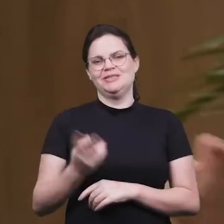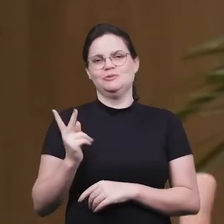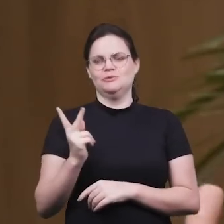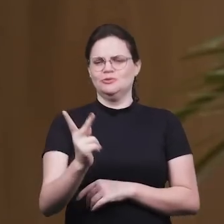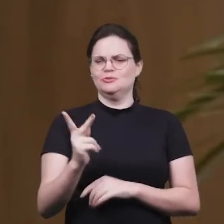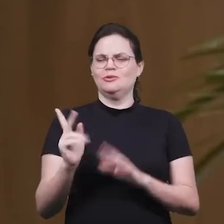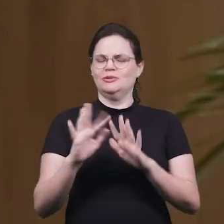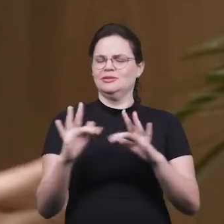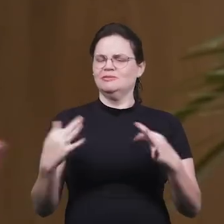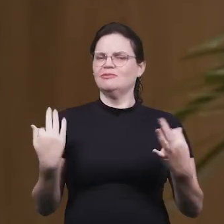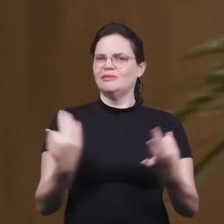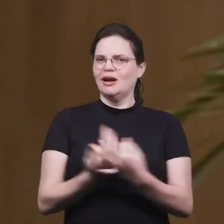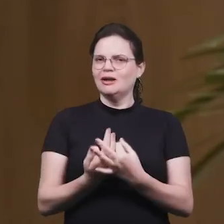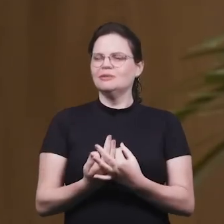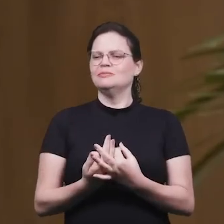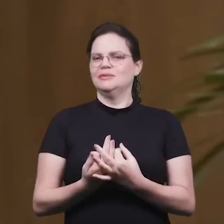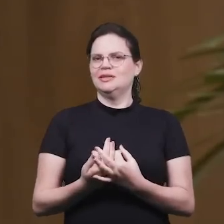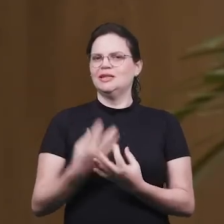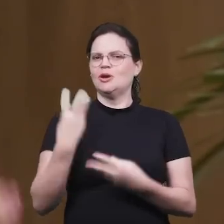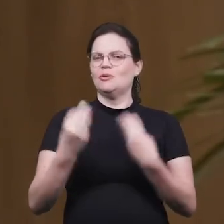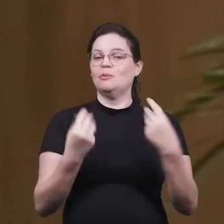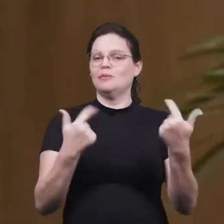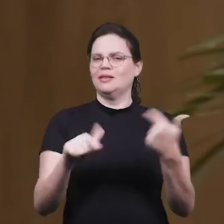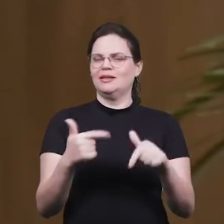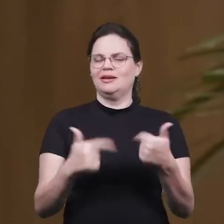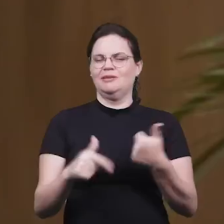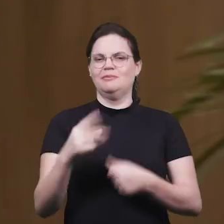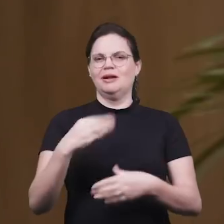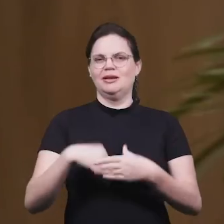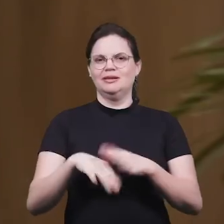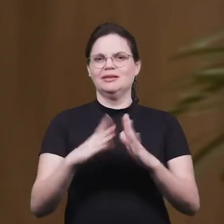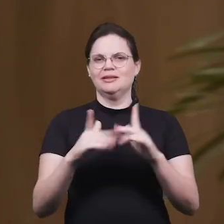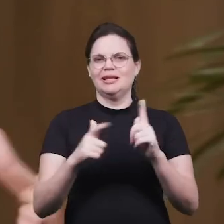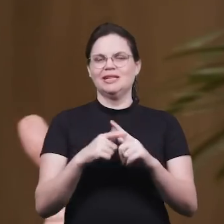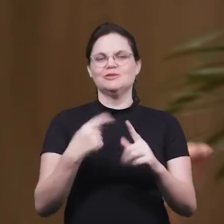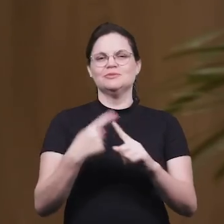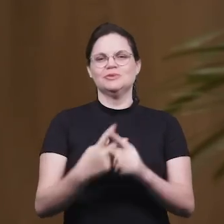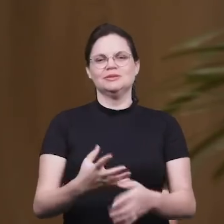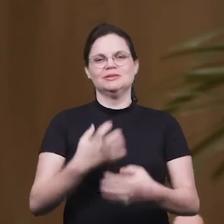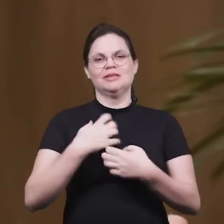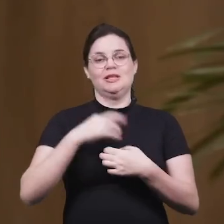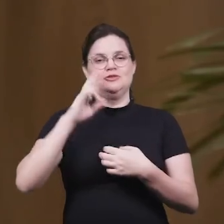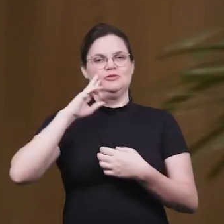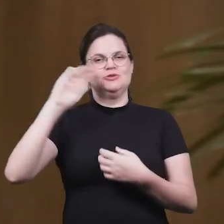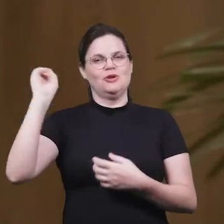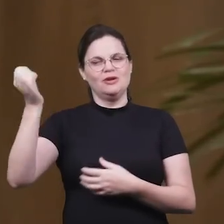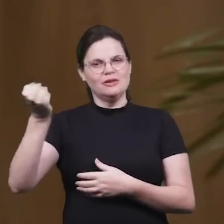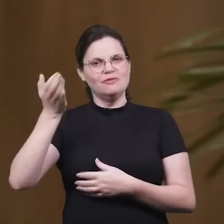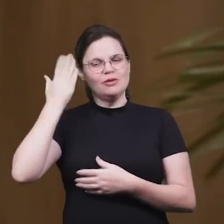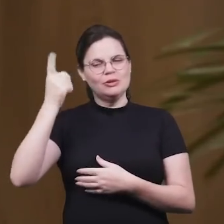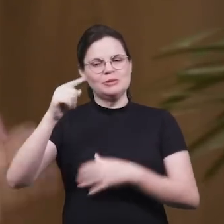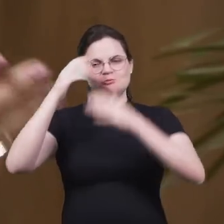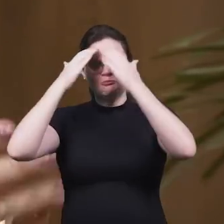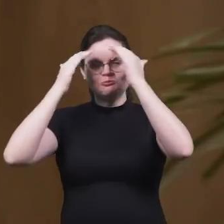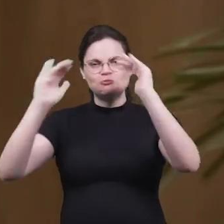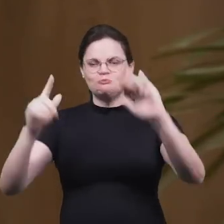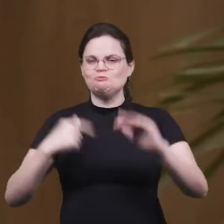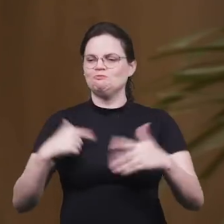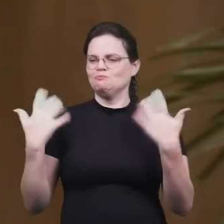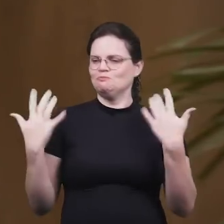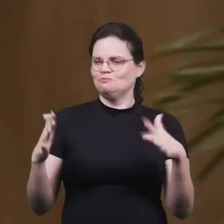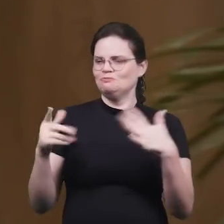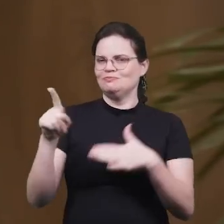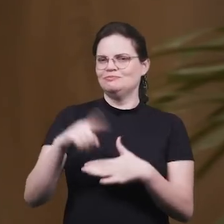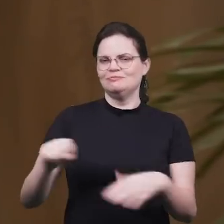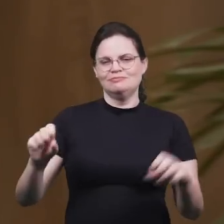uma família que se move pela voz do Espírito Santo. Nós queremos parabenizar por essa